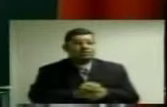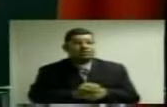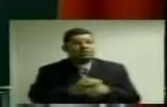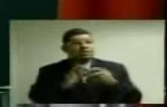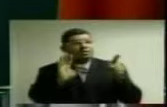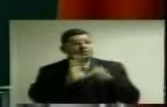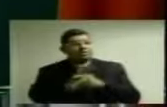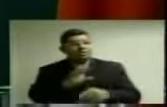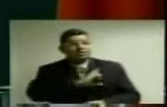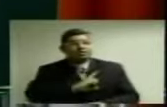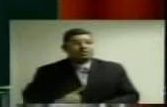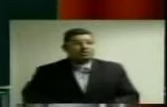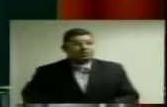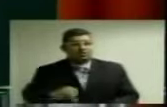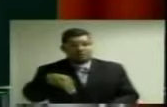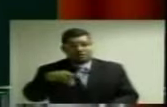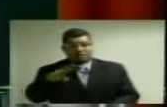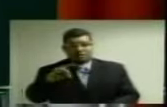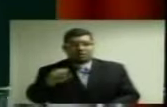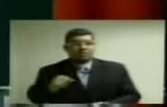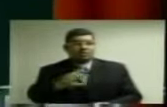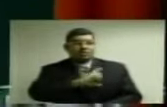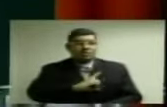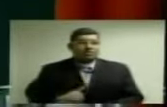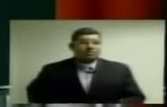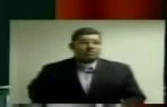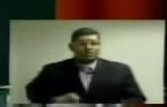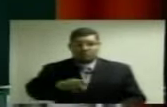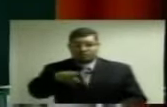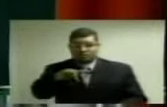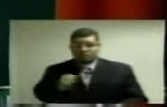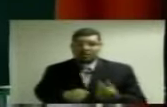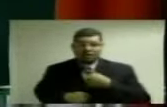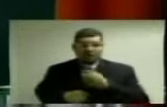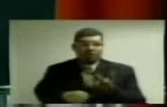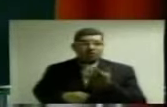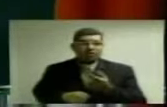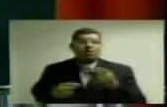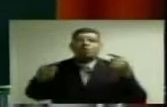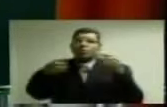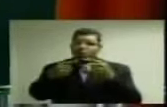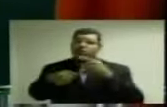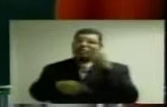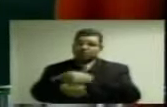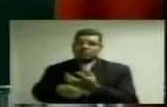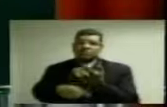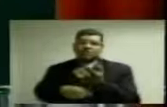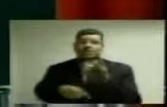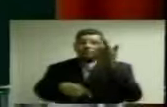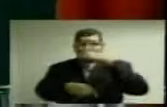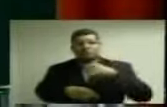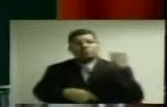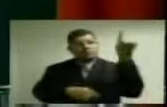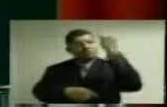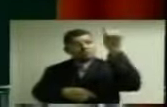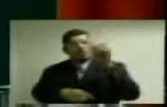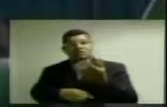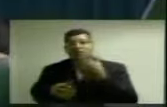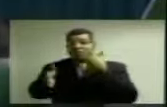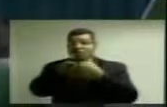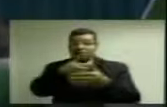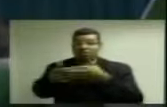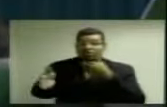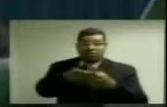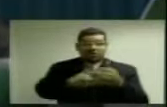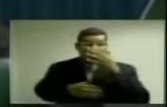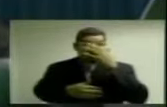Concedo a parte do deputado Marcelo Ramos. Deputado Josué Neto, eu quero concordar com Vossa Excelência que mais importante do que